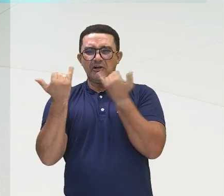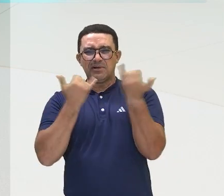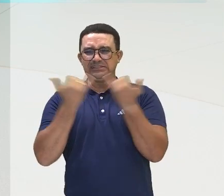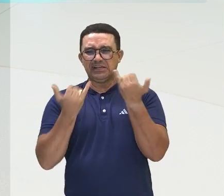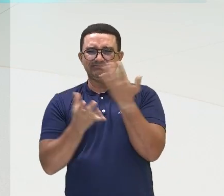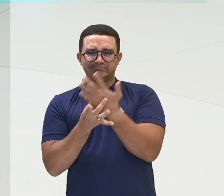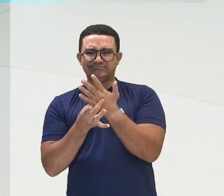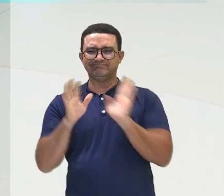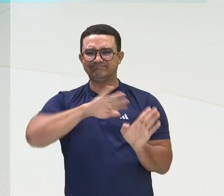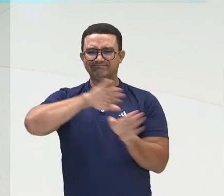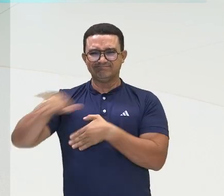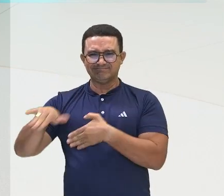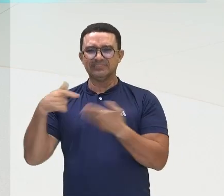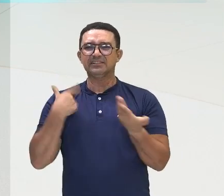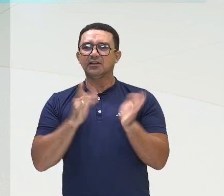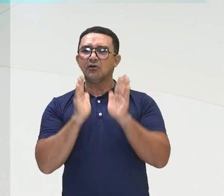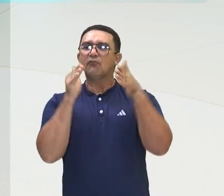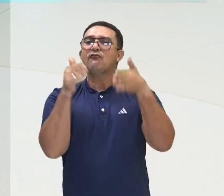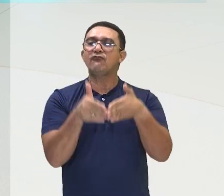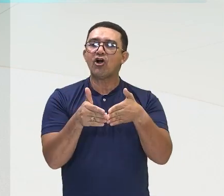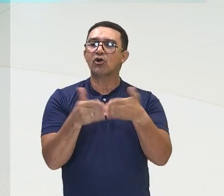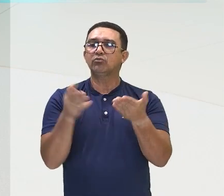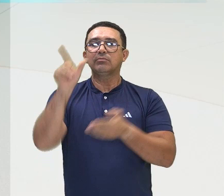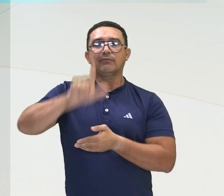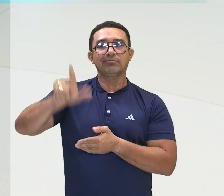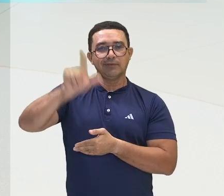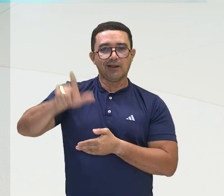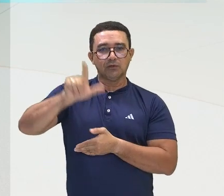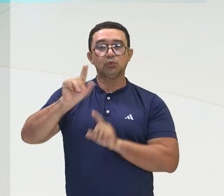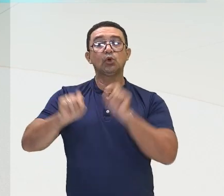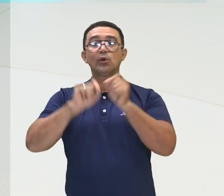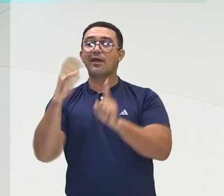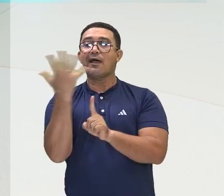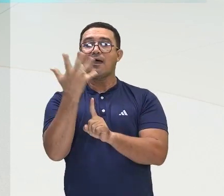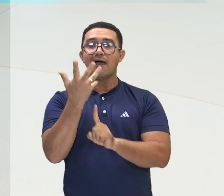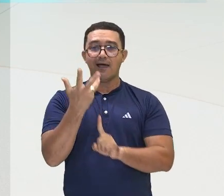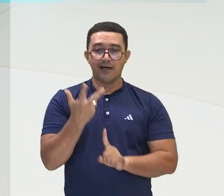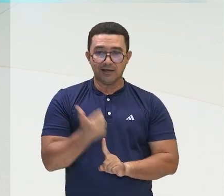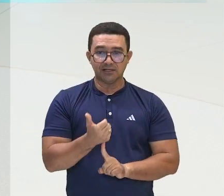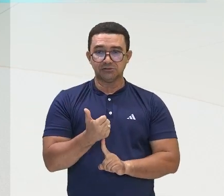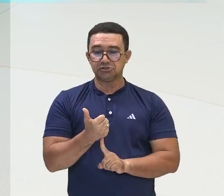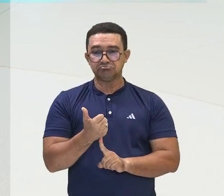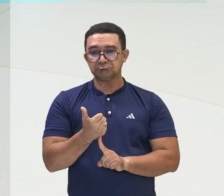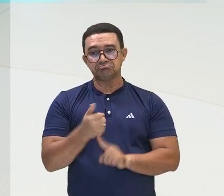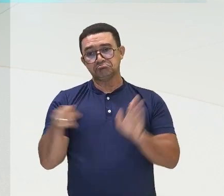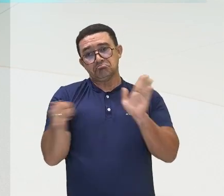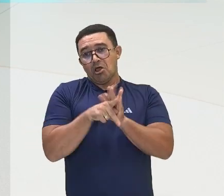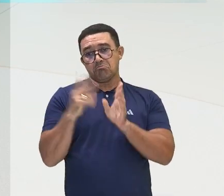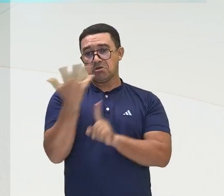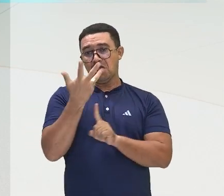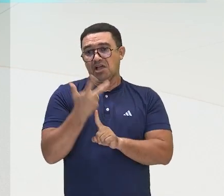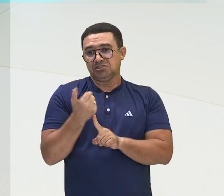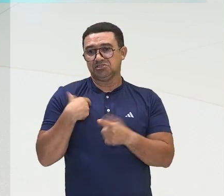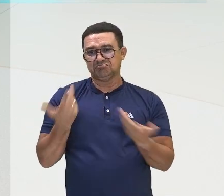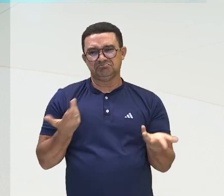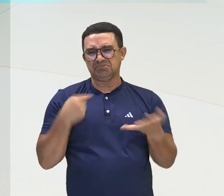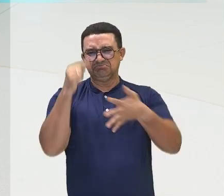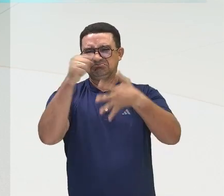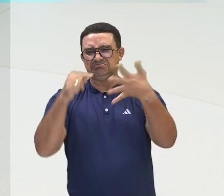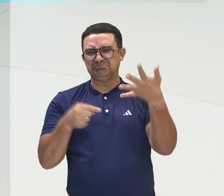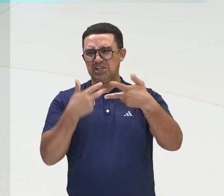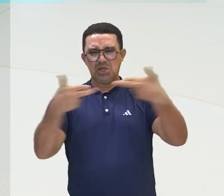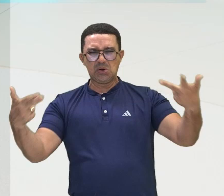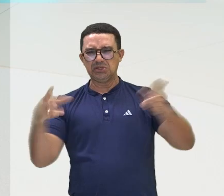tratar ali na minha obra literária a arte como a arte. Eu não quero saber dessas questões sociais,